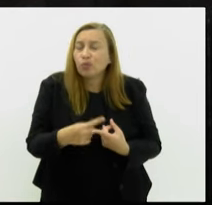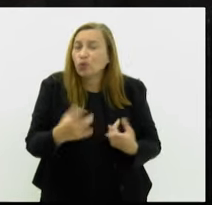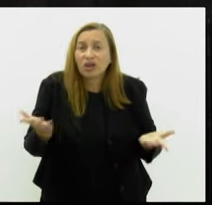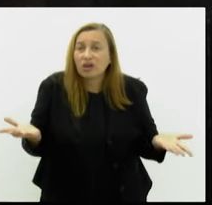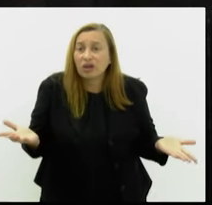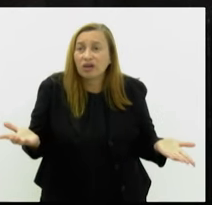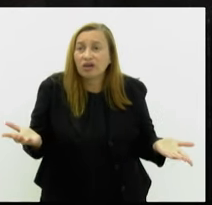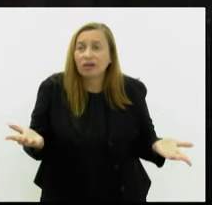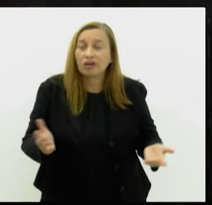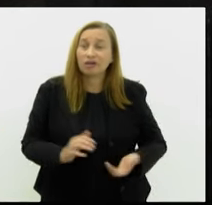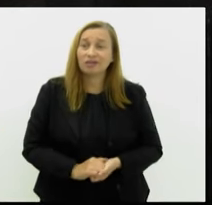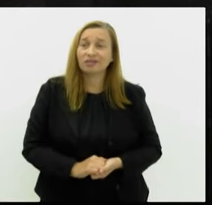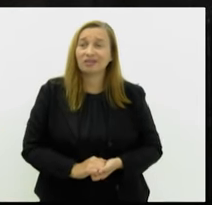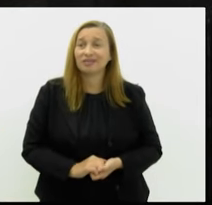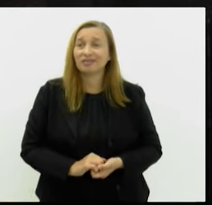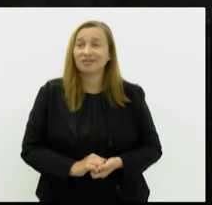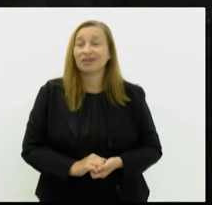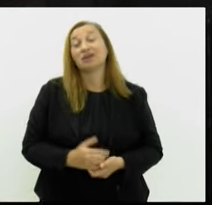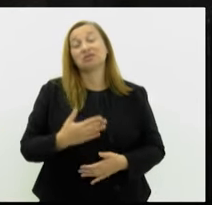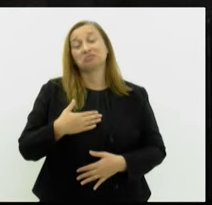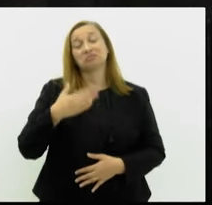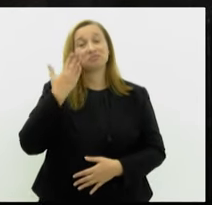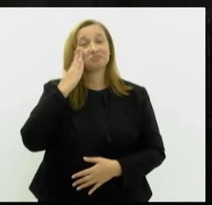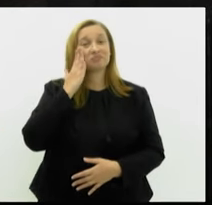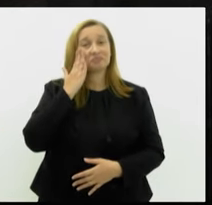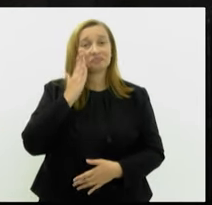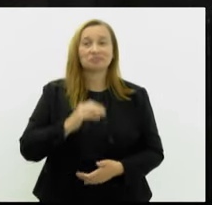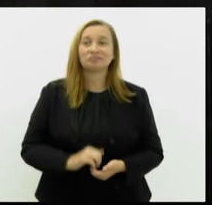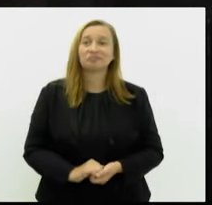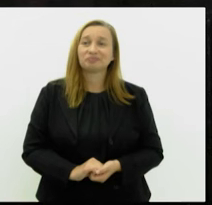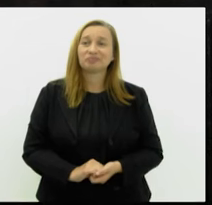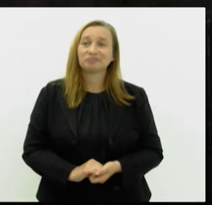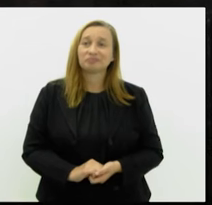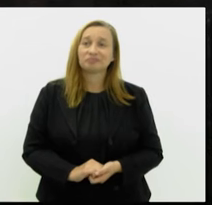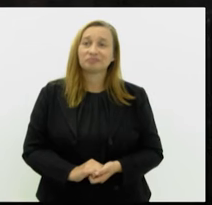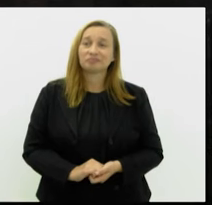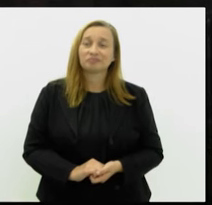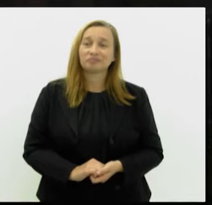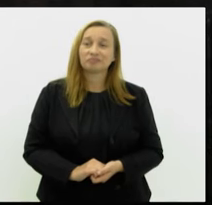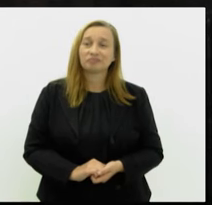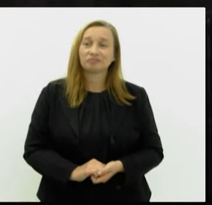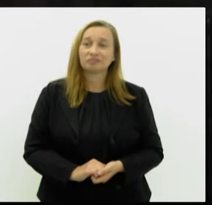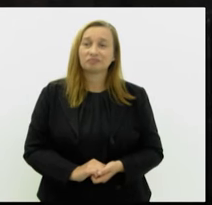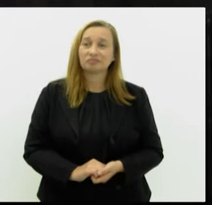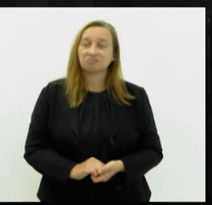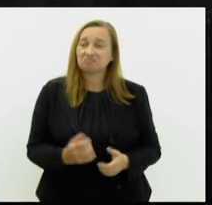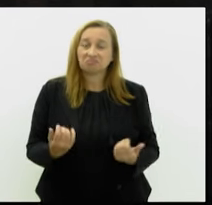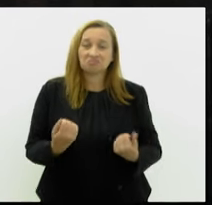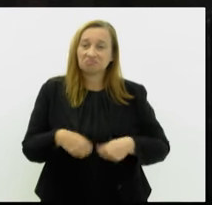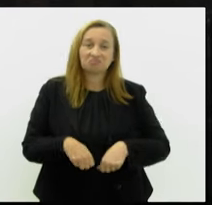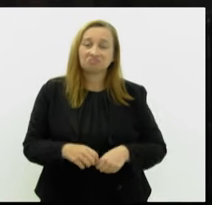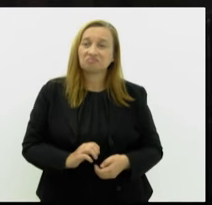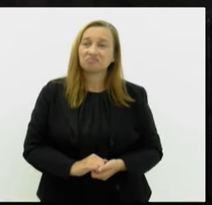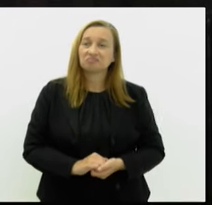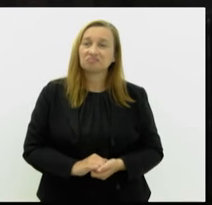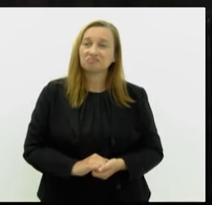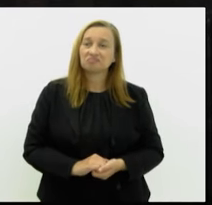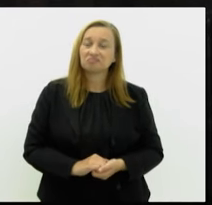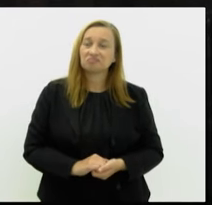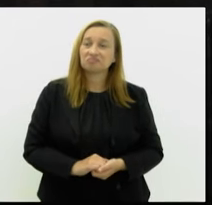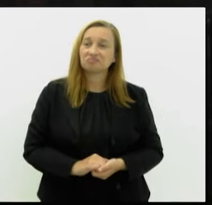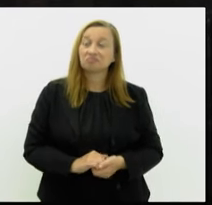grande? No meu entendimento, totalmente desnecessário. Razão pela qual